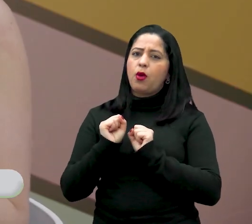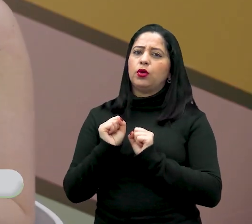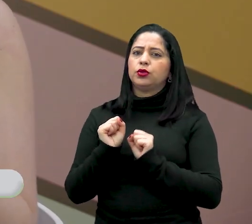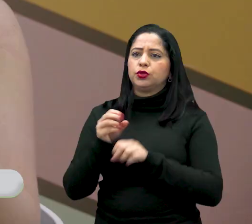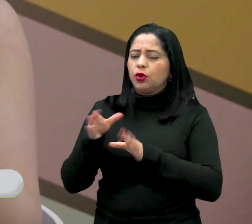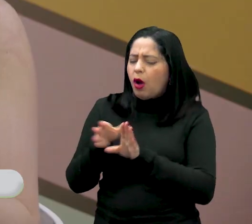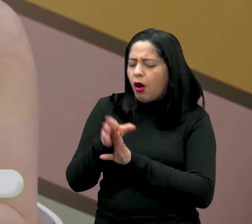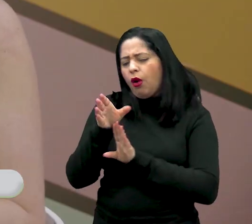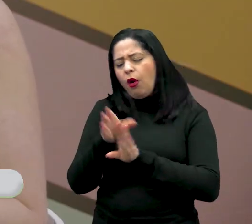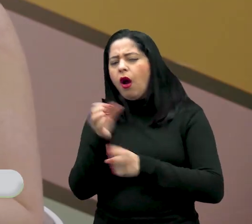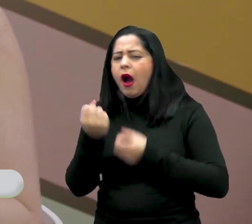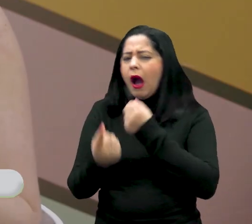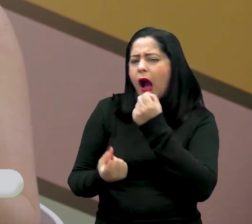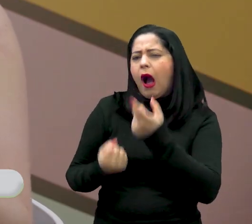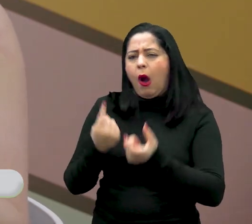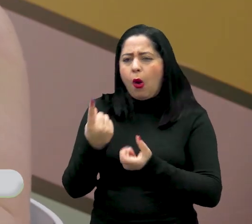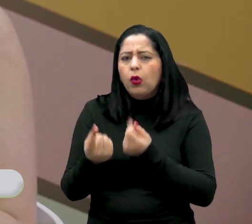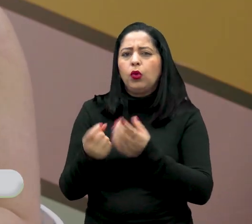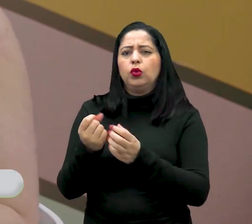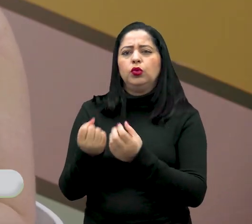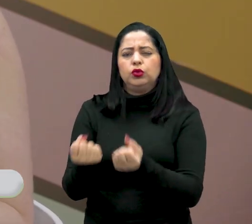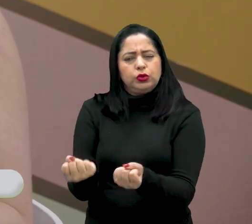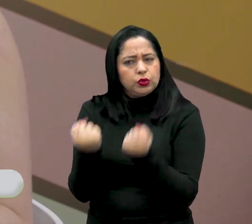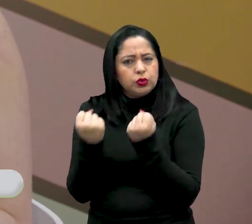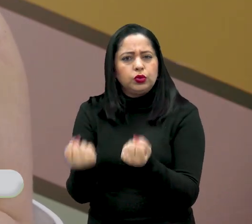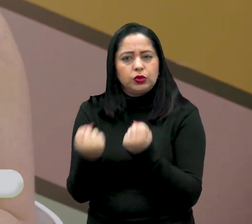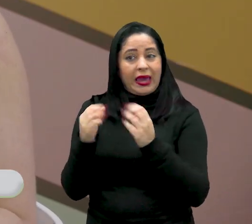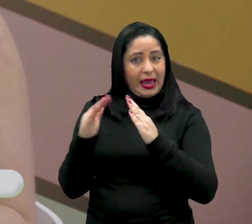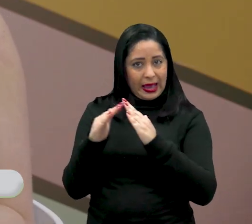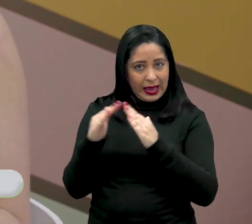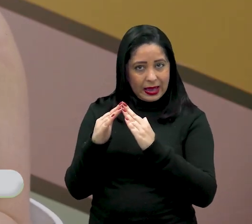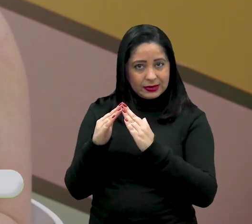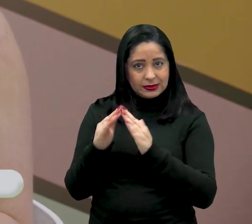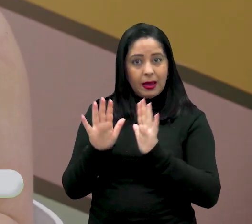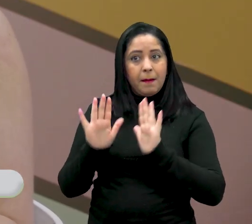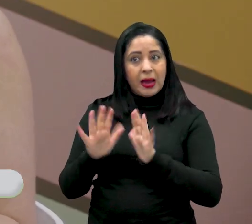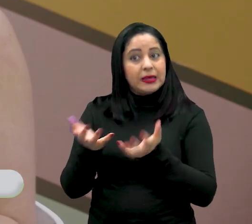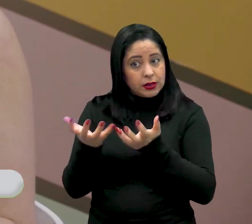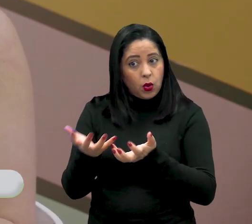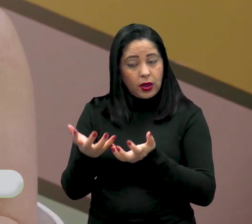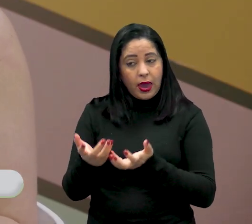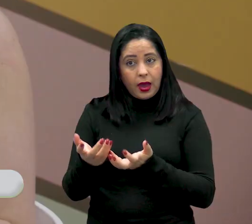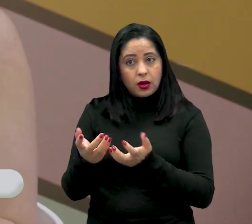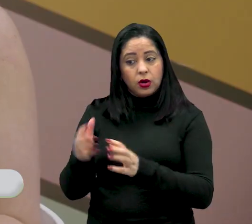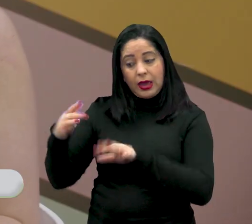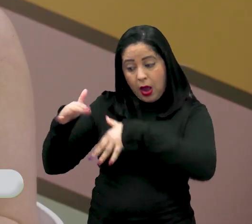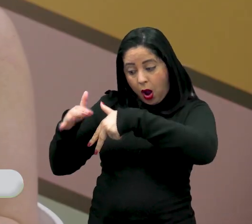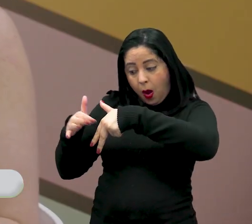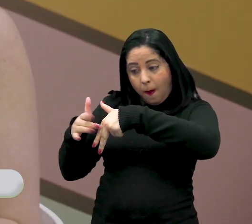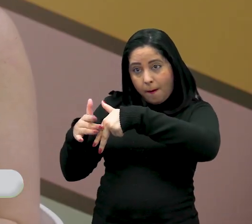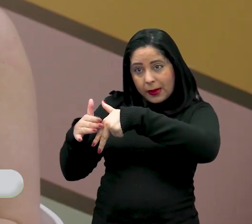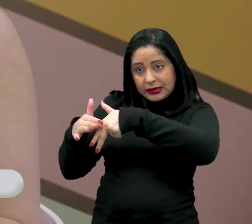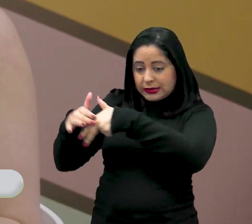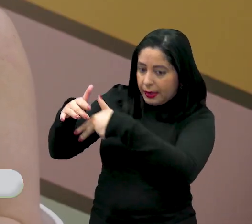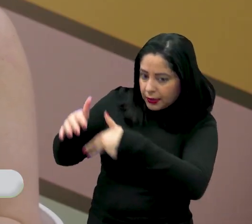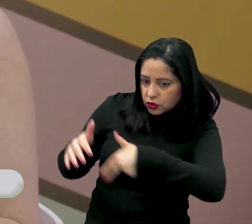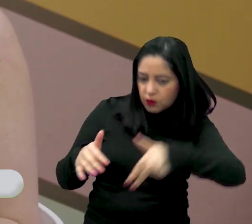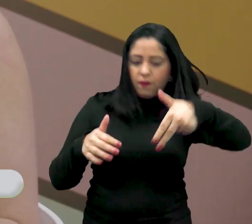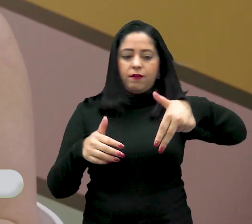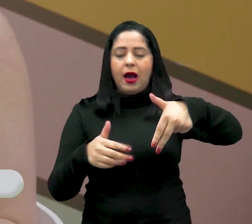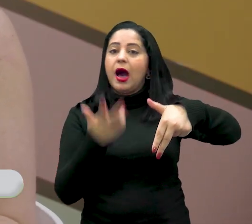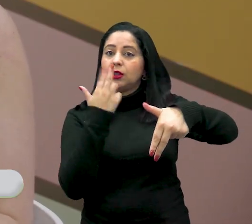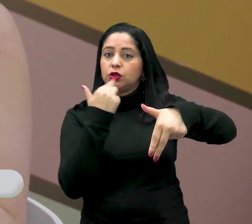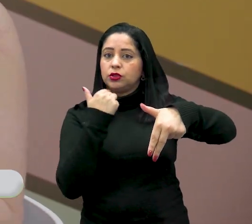sempre já orienta alguns exercícios que ele pode já começar a fazer em casa, mas eu quero que o paciente vá no fisioterapeuta, vá